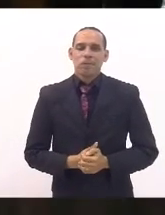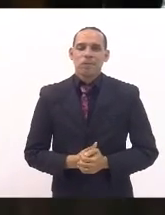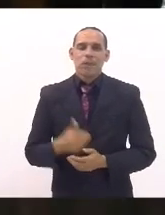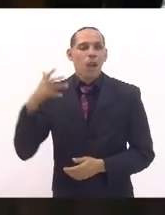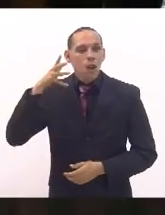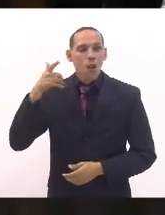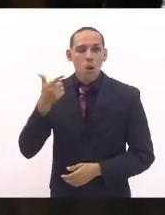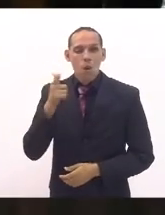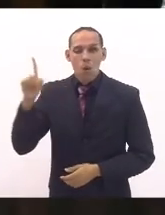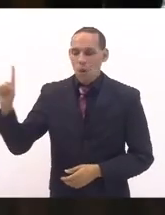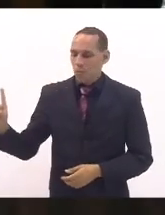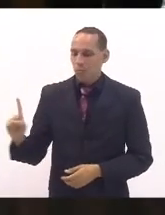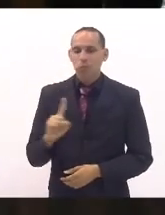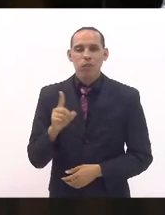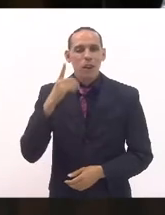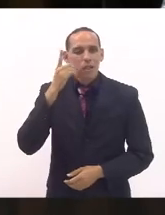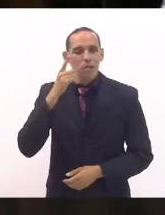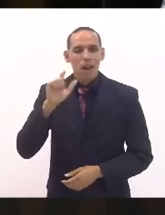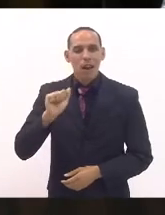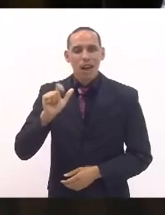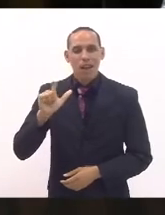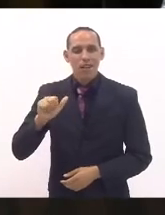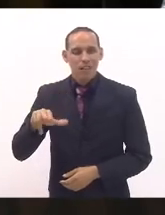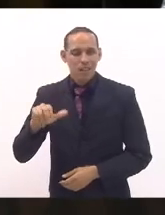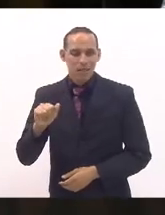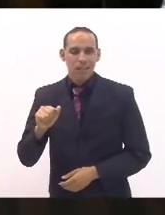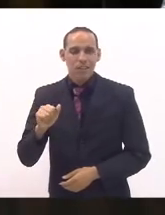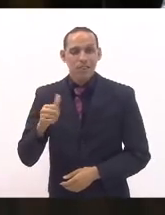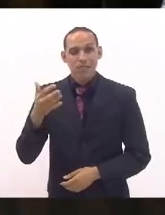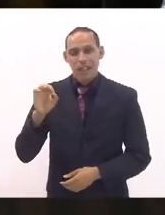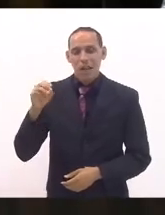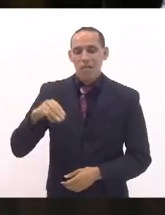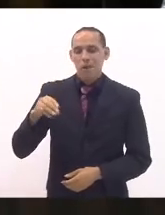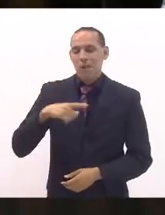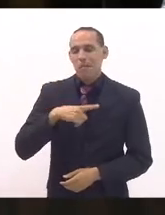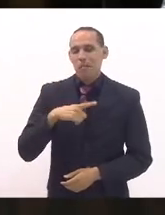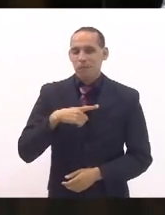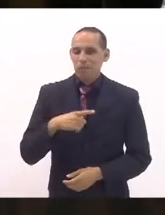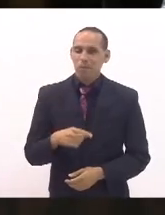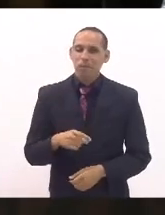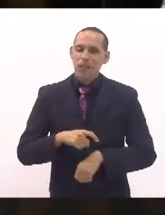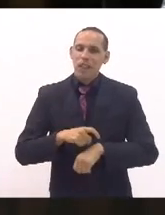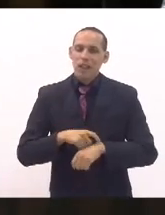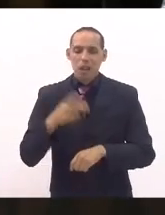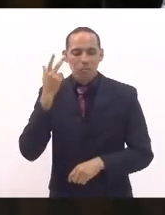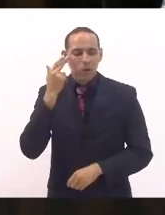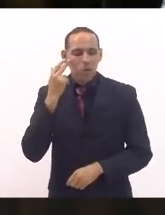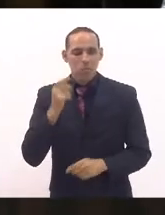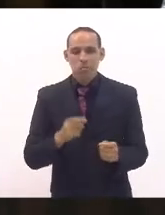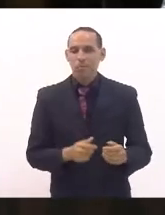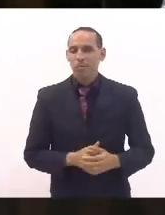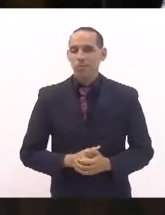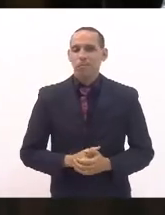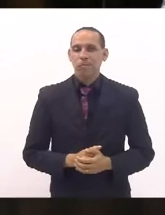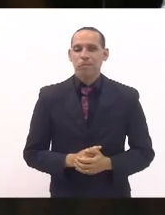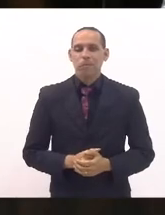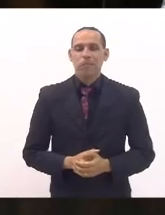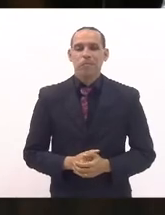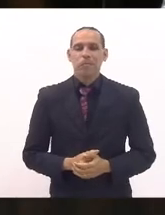Próxima oradora inscrita é a nobre deputada Alana Passas. Vossa Excelência dispõe de 10 minutos no tempo regimental.